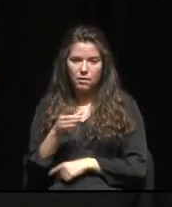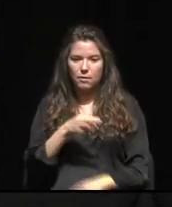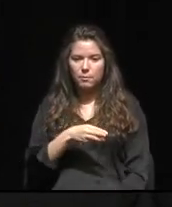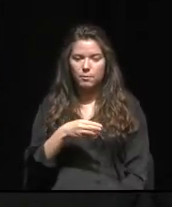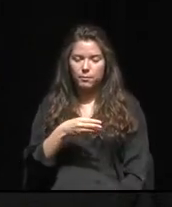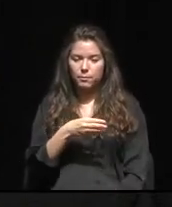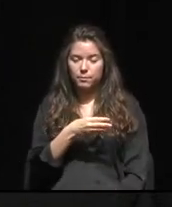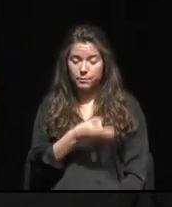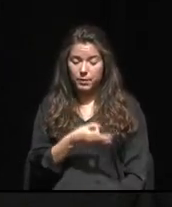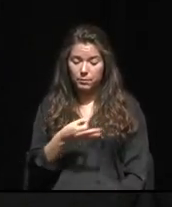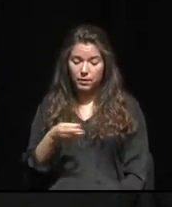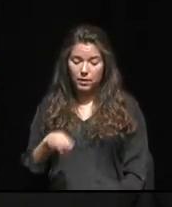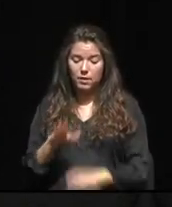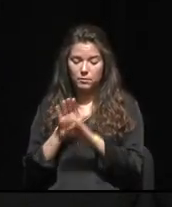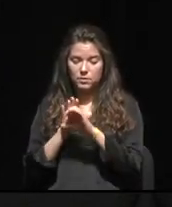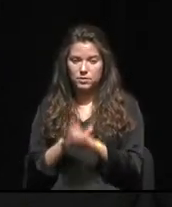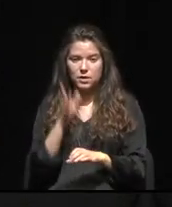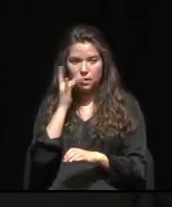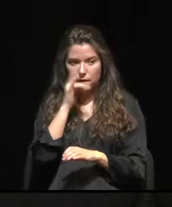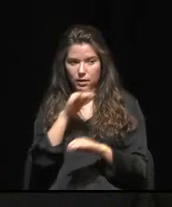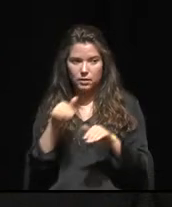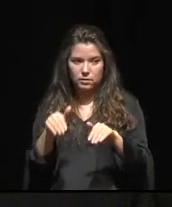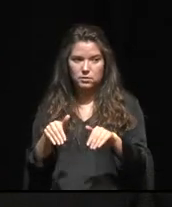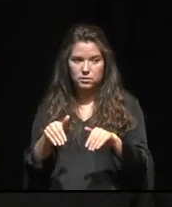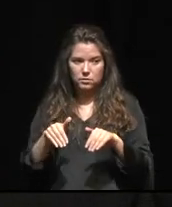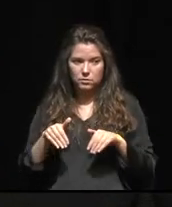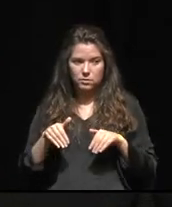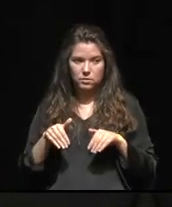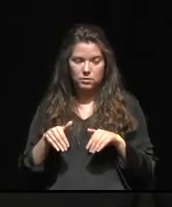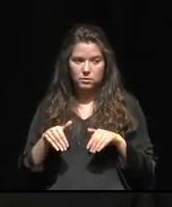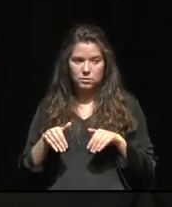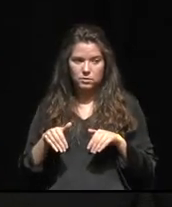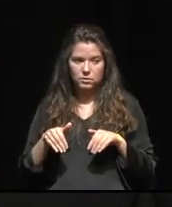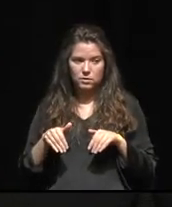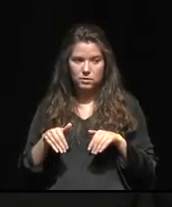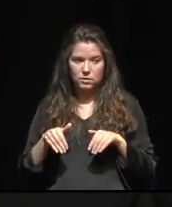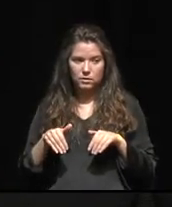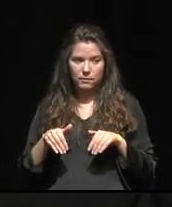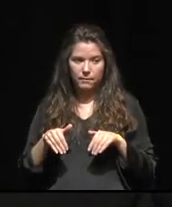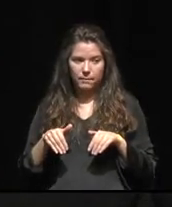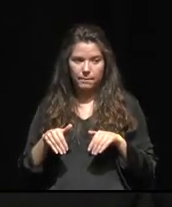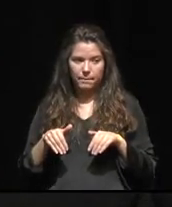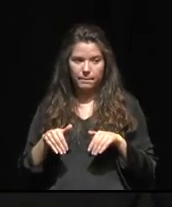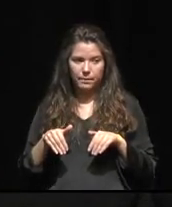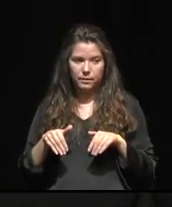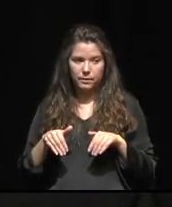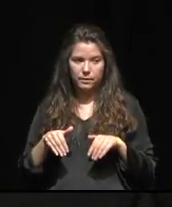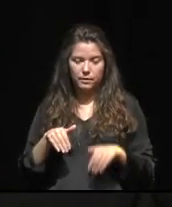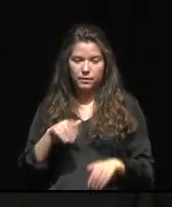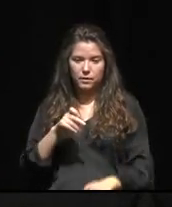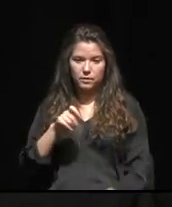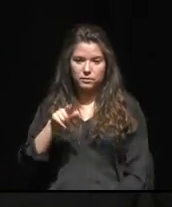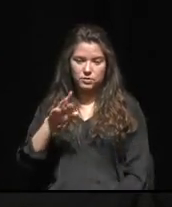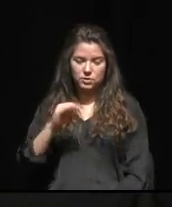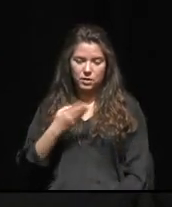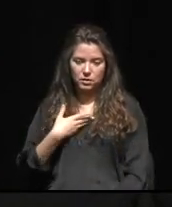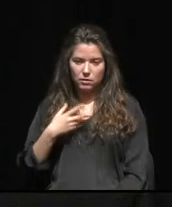PPM e chega quem se abstém deputada